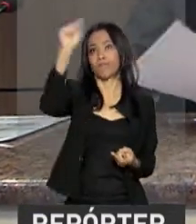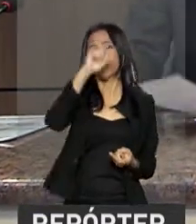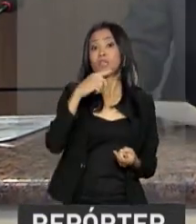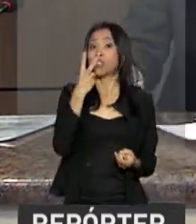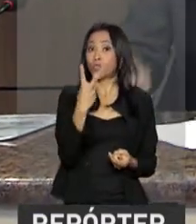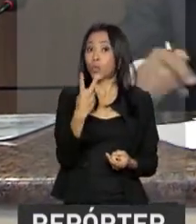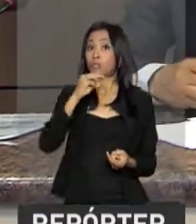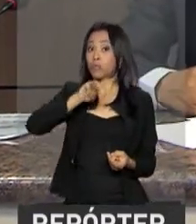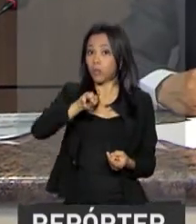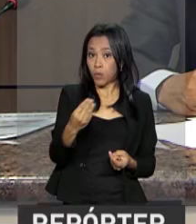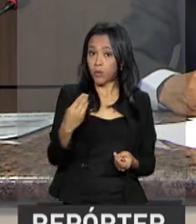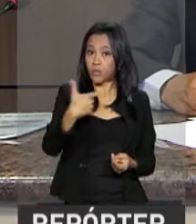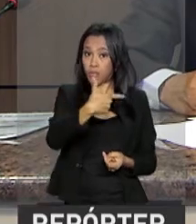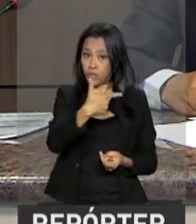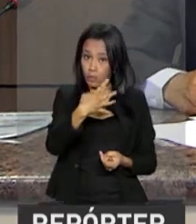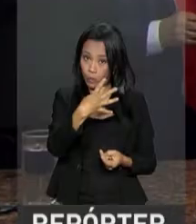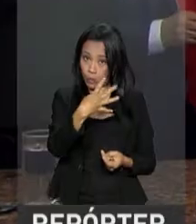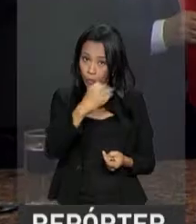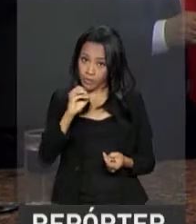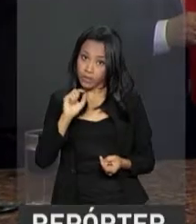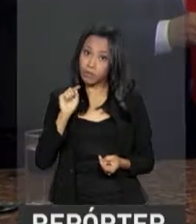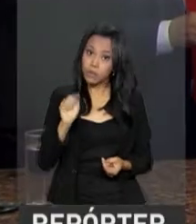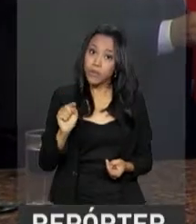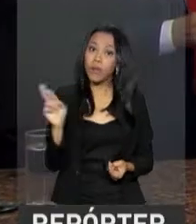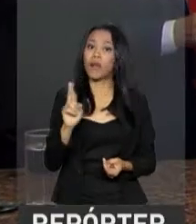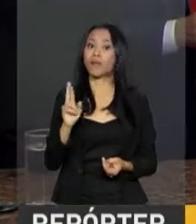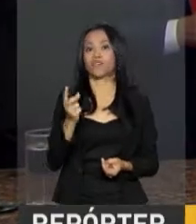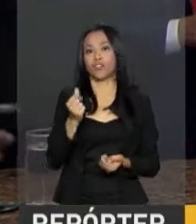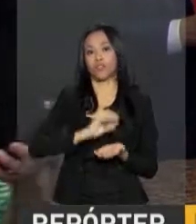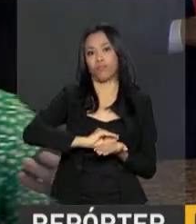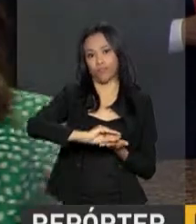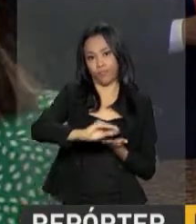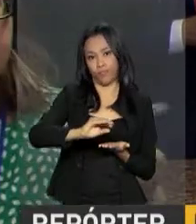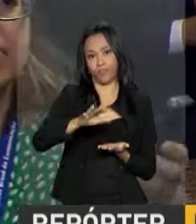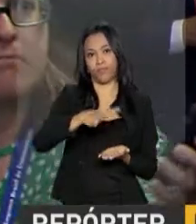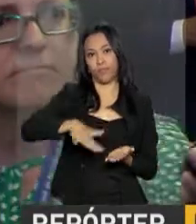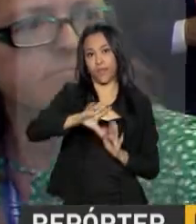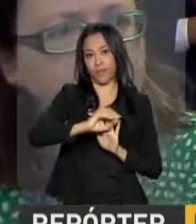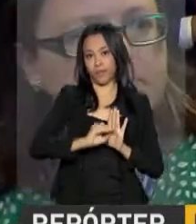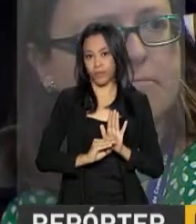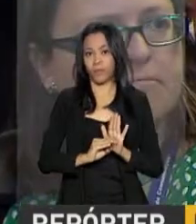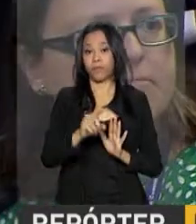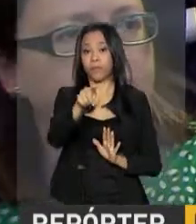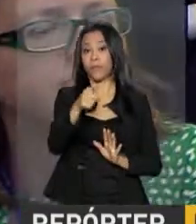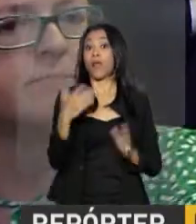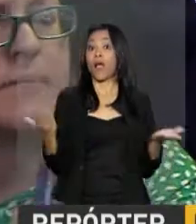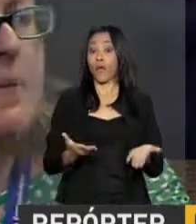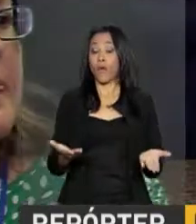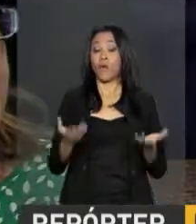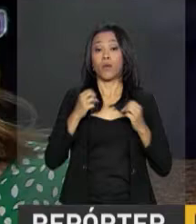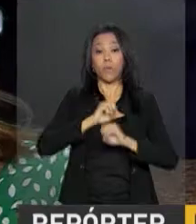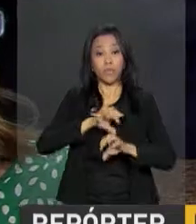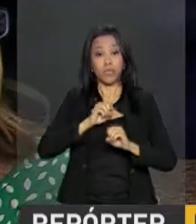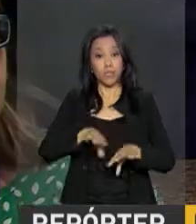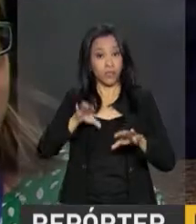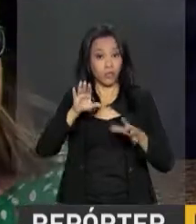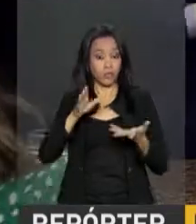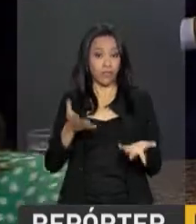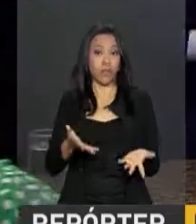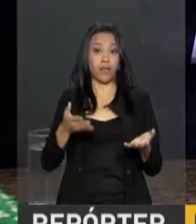milhões e quatrocentos mil reais na verdade o evento assegurando a educação para a cidadania à educação